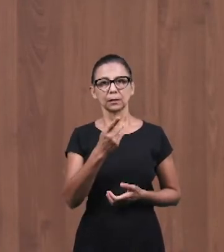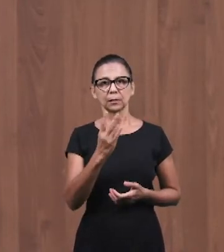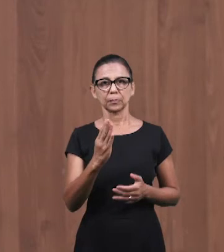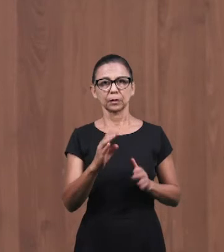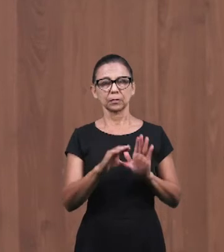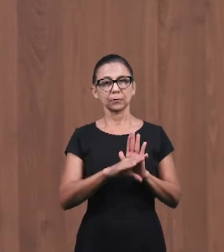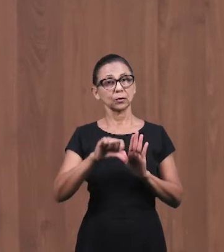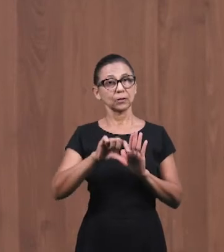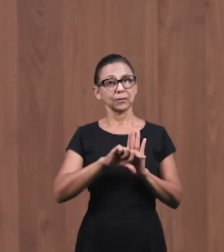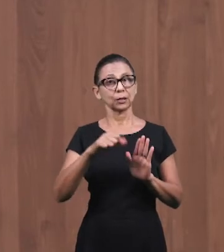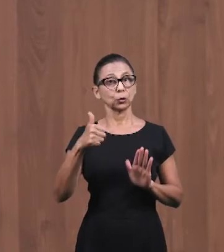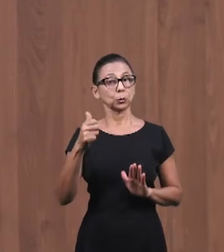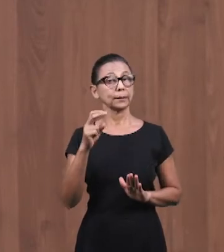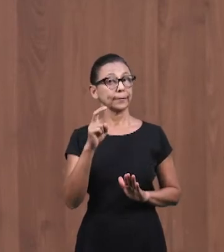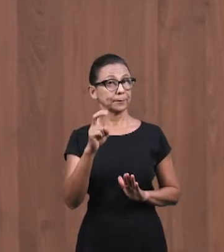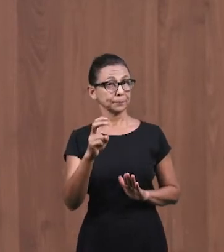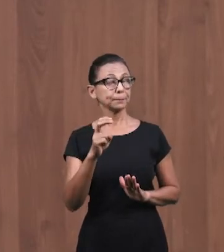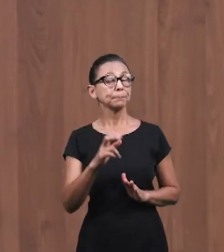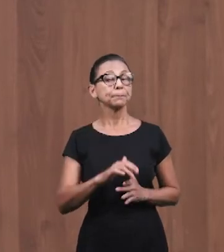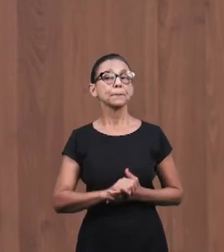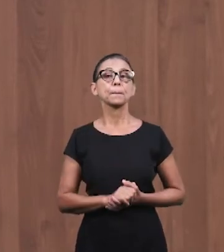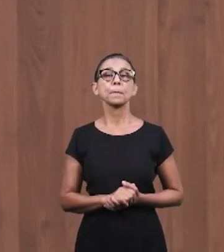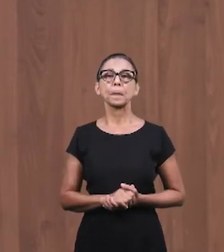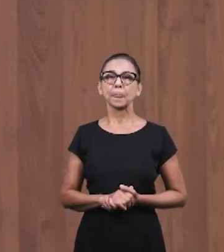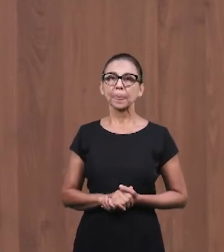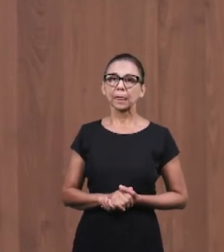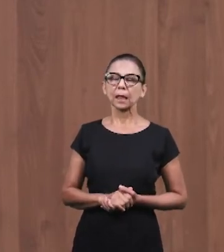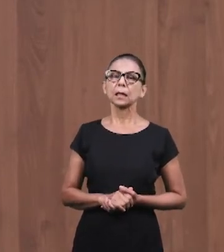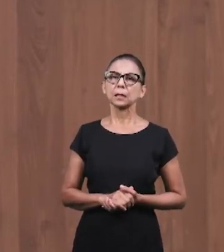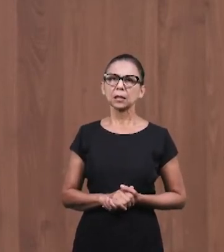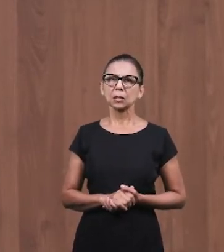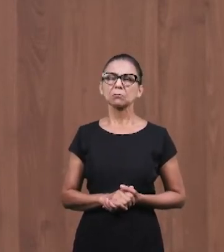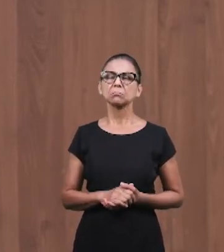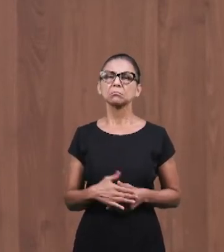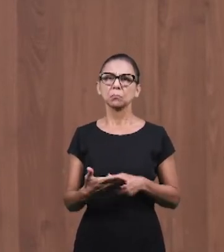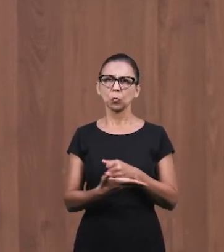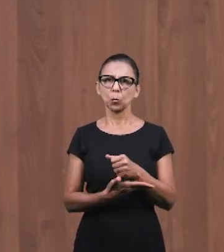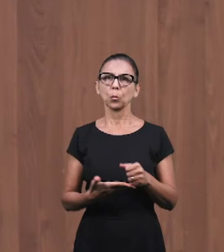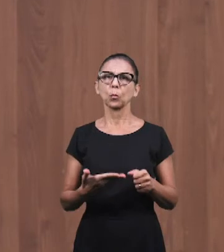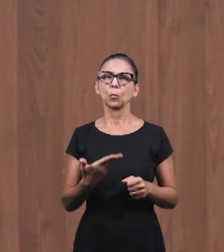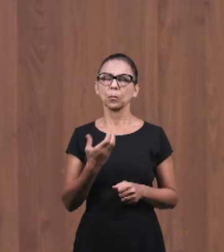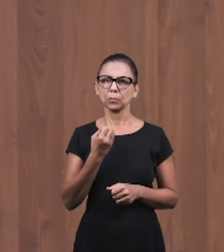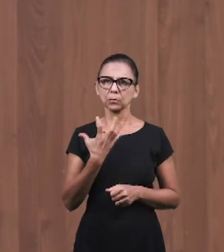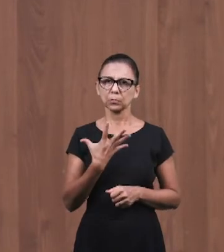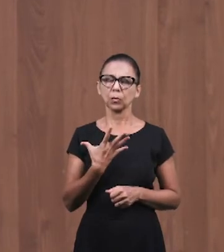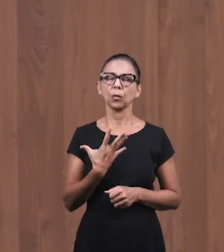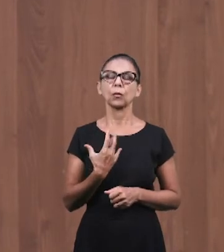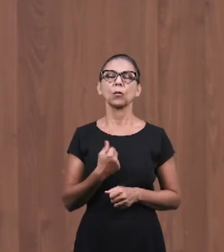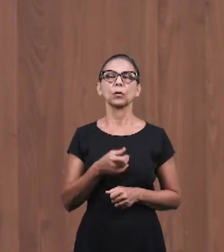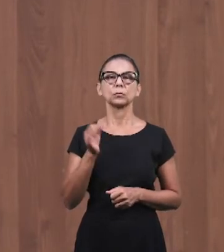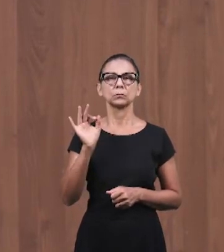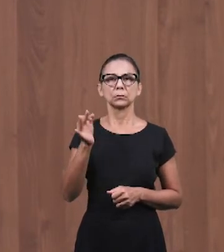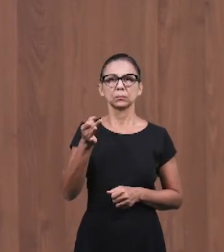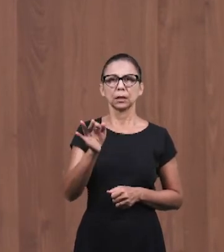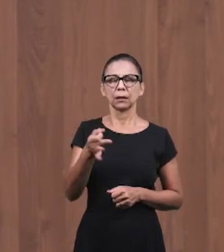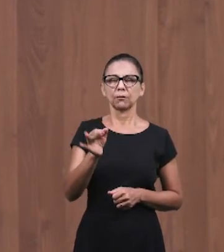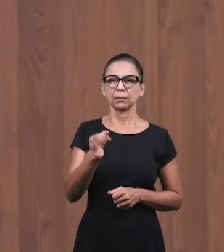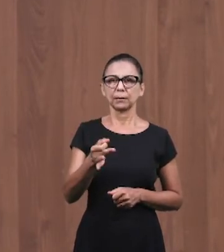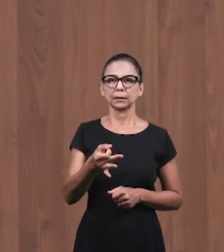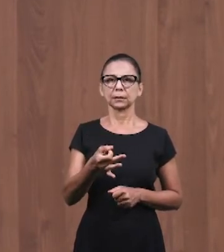Hebreus 9, verso 15, e, portanto, as respostas estão muito bem baseadas nesta afirmação